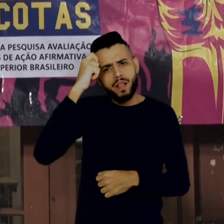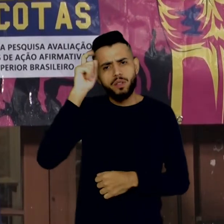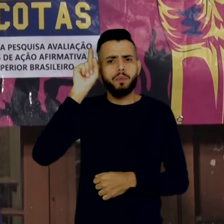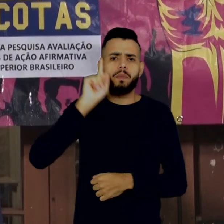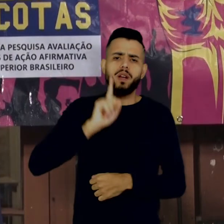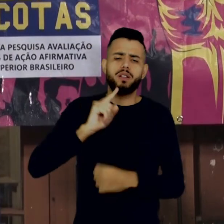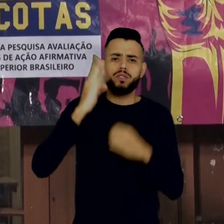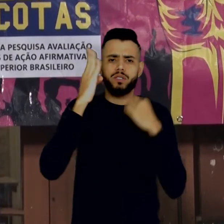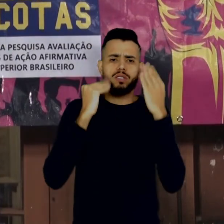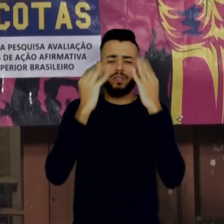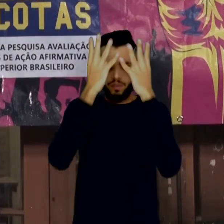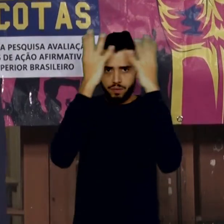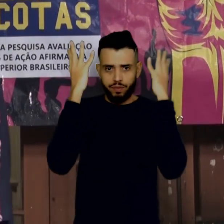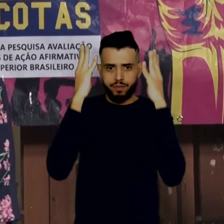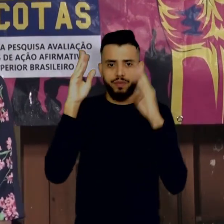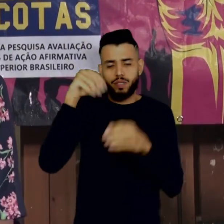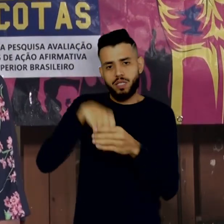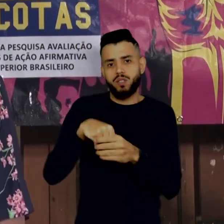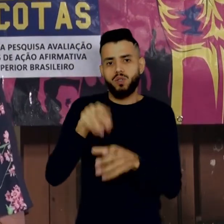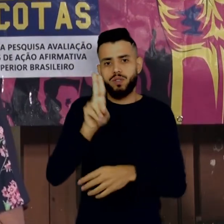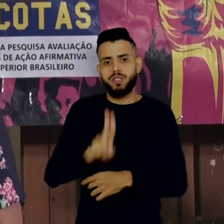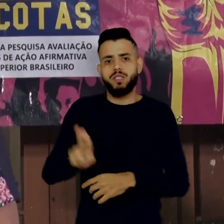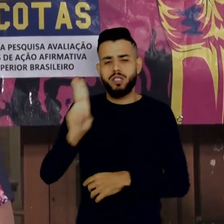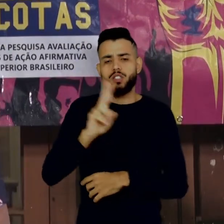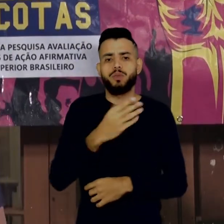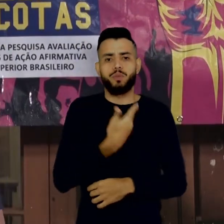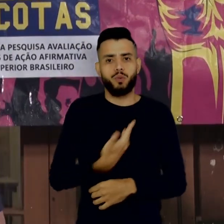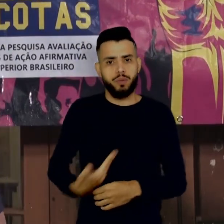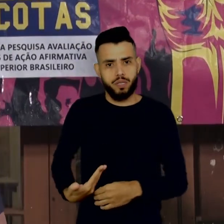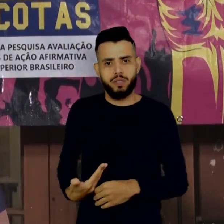indígenas, e nas universidades públicas também.